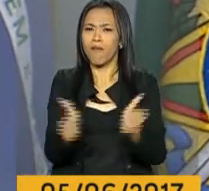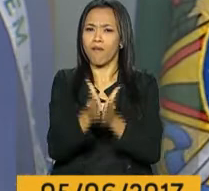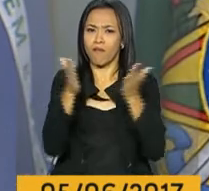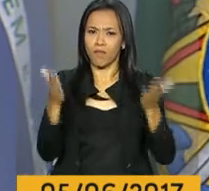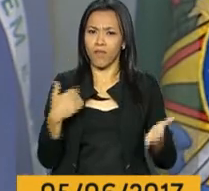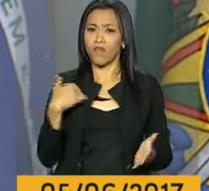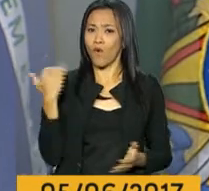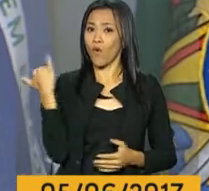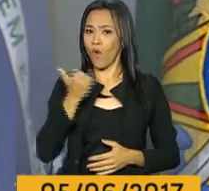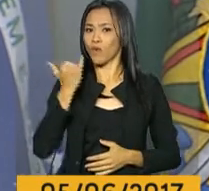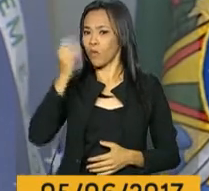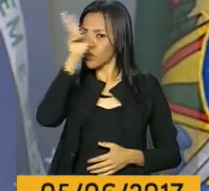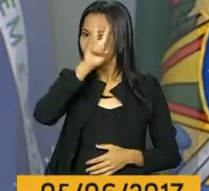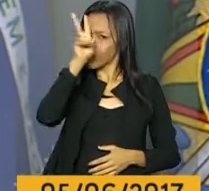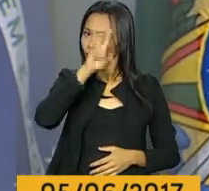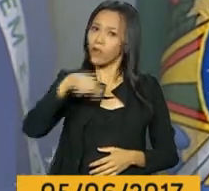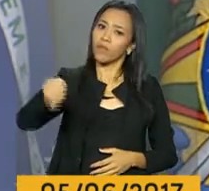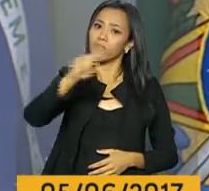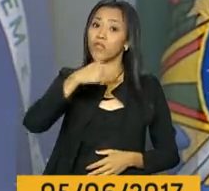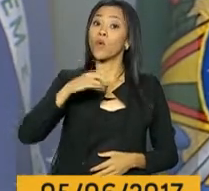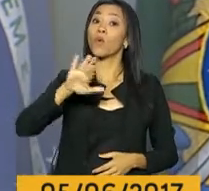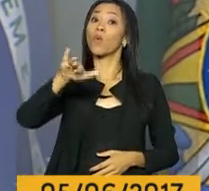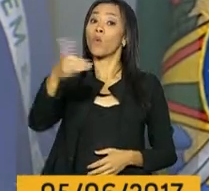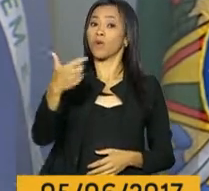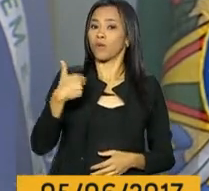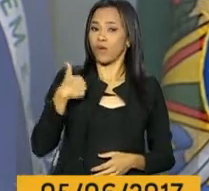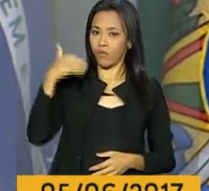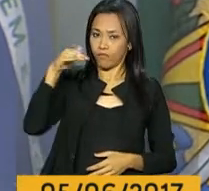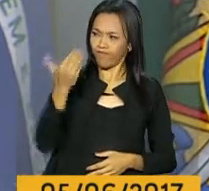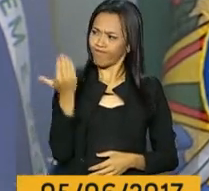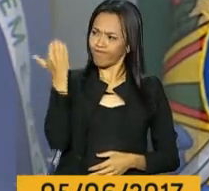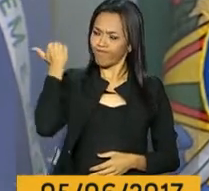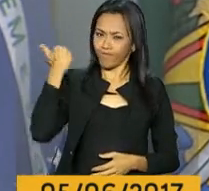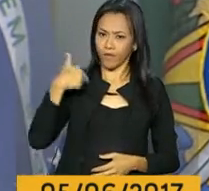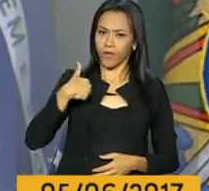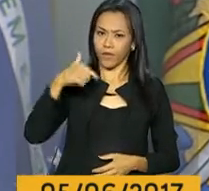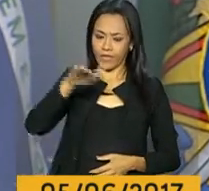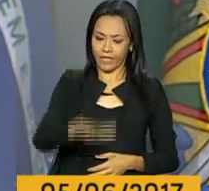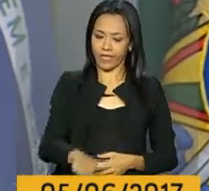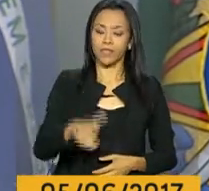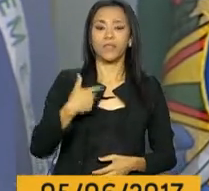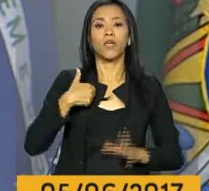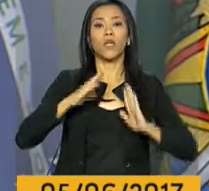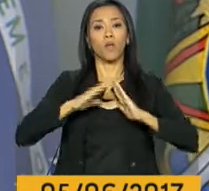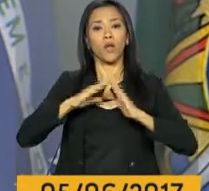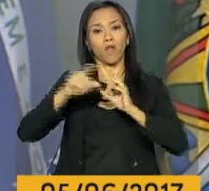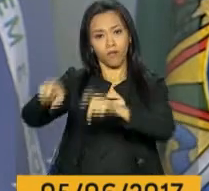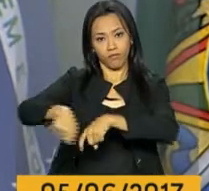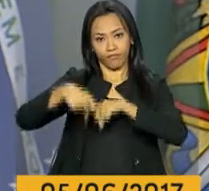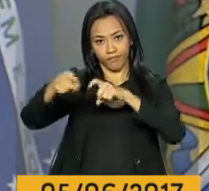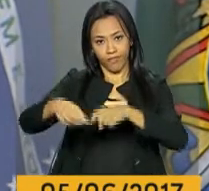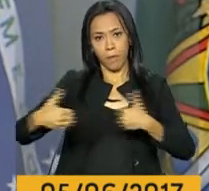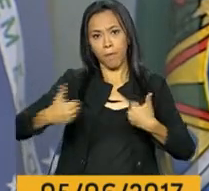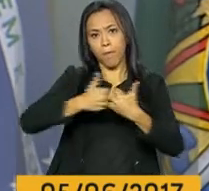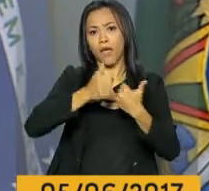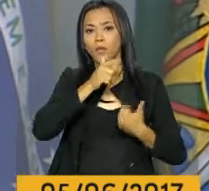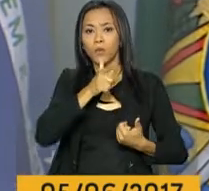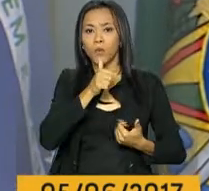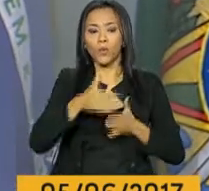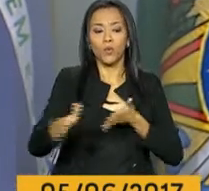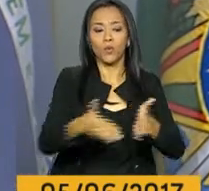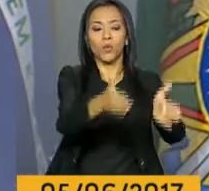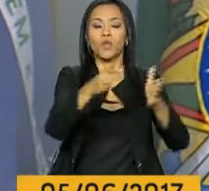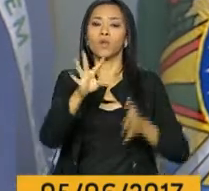contar uma história minha você sabe quando era criança eu morava em uma chácara à beira do rio tietê numa